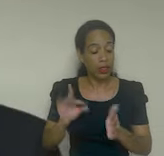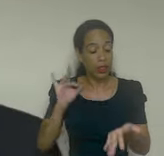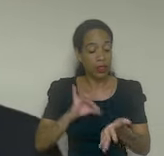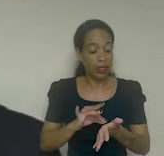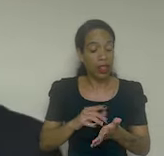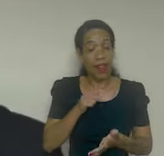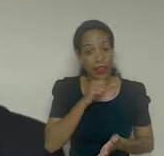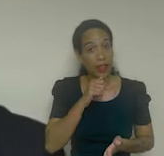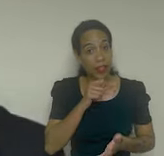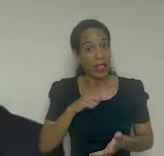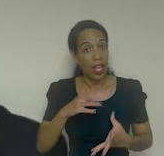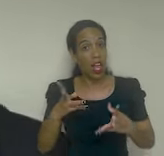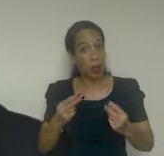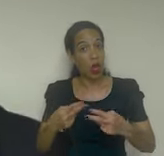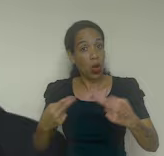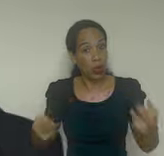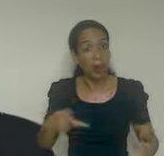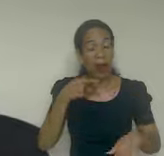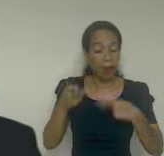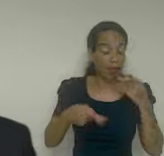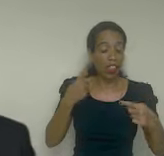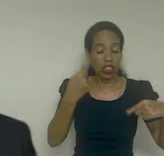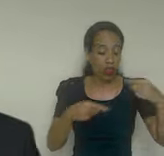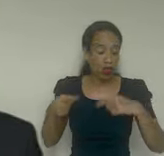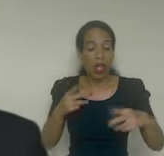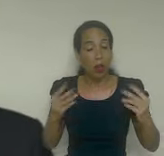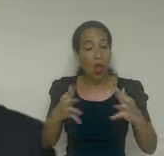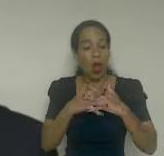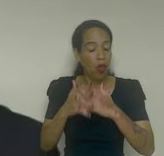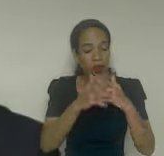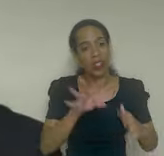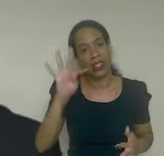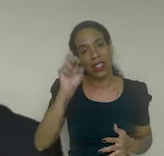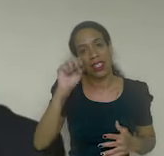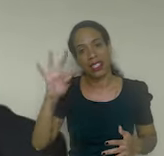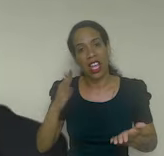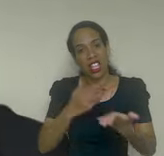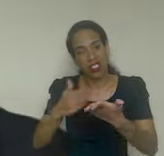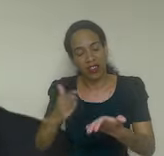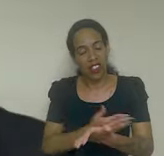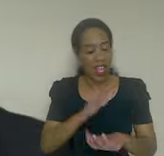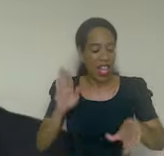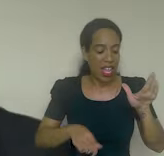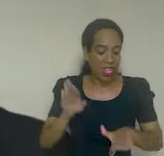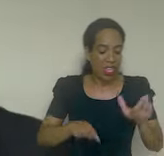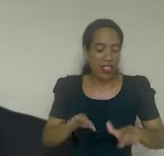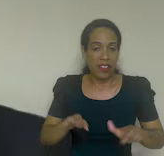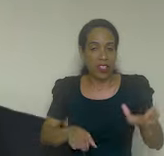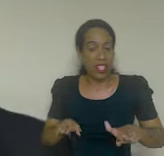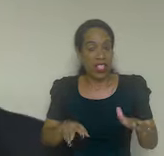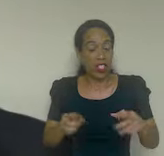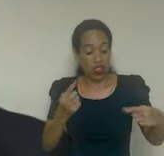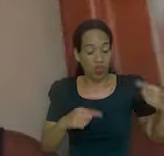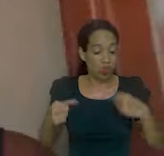que você falou, ainda tem muito pano para manga, né? Isso ainda vai dar muita confusão, porque o TST está bem dividido, né? Às vezes sai até do âmbito